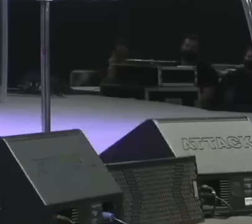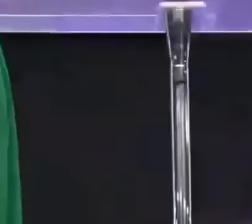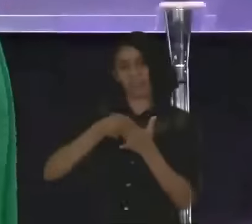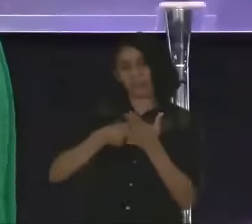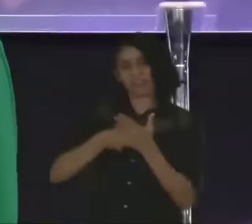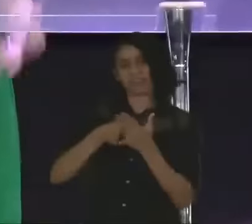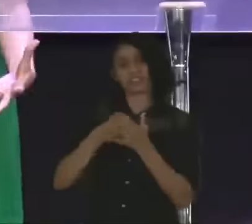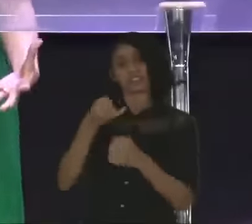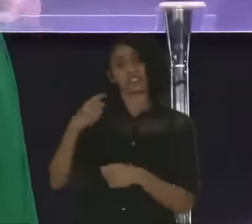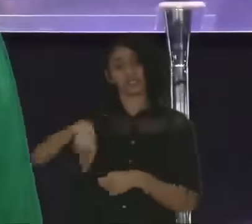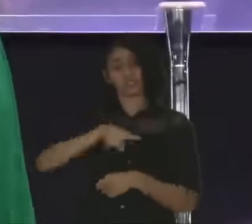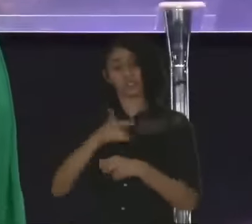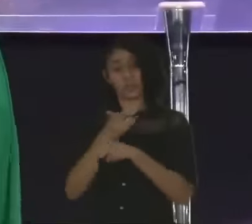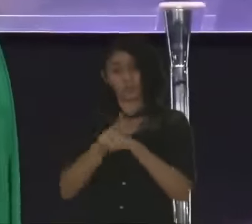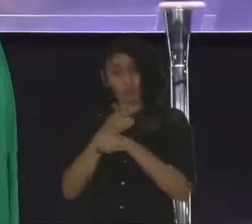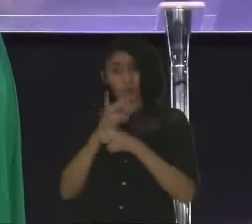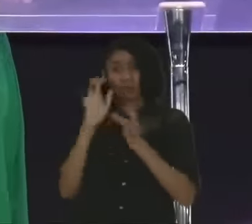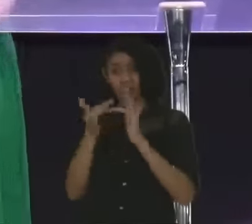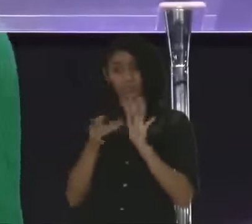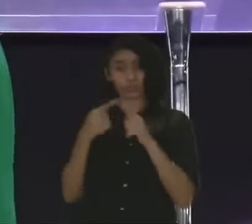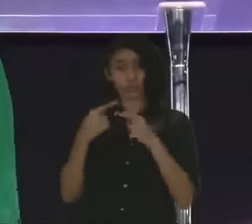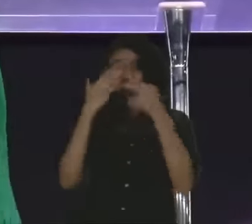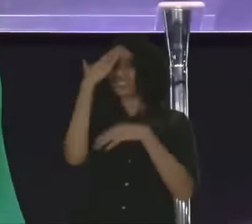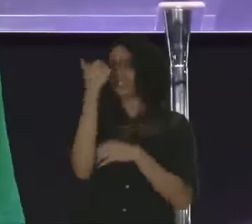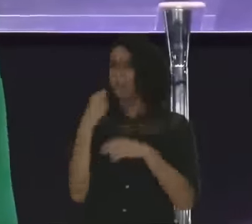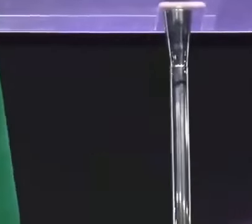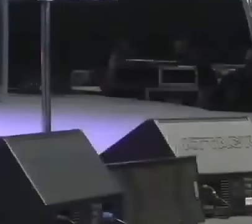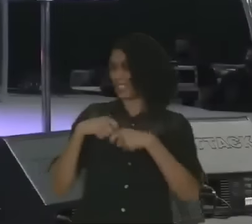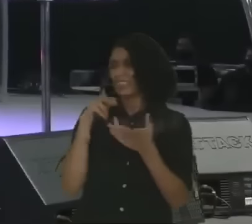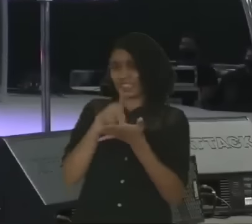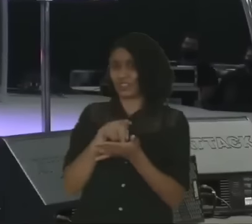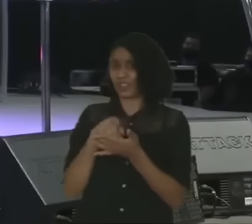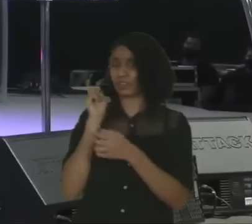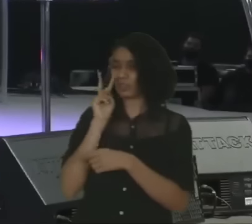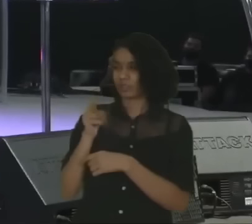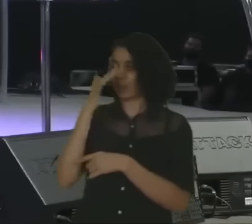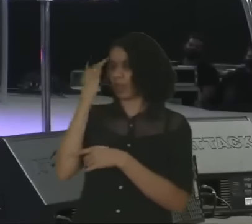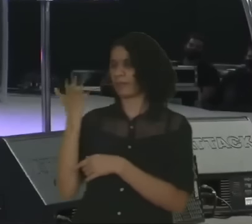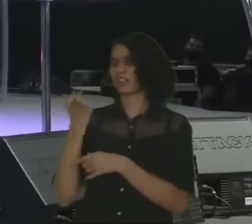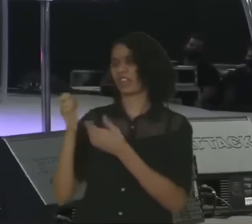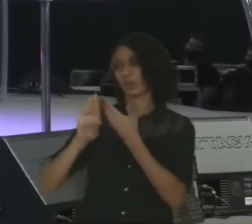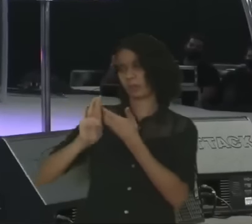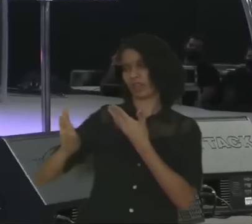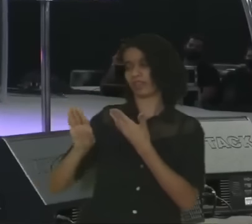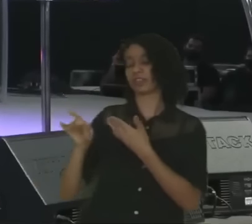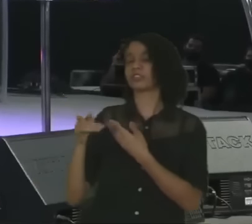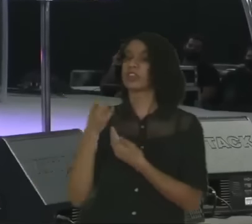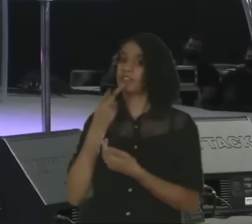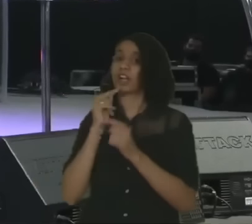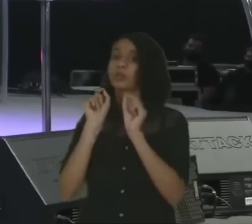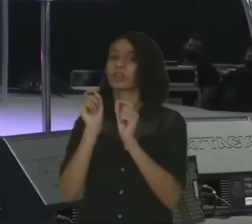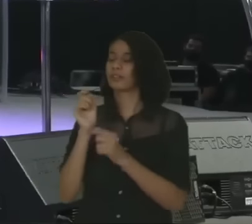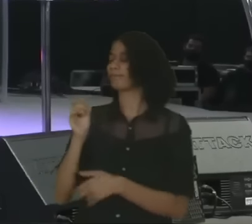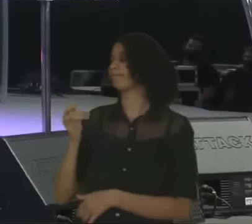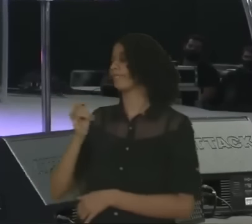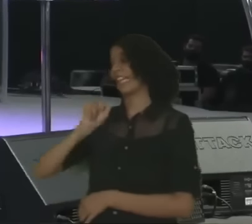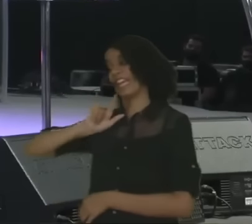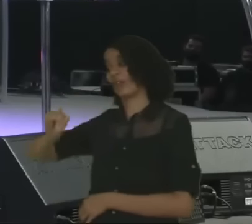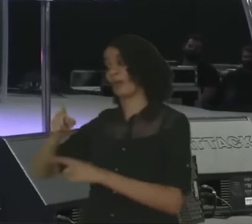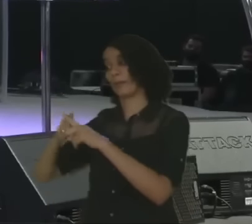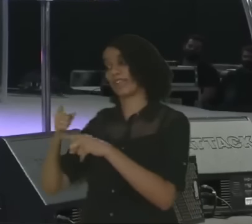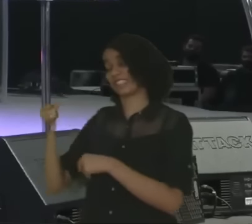porque você sabe que precisa dele de verdade você olha para a pessoa que tá tentando te tirar do caminho Diga te amo meu querido mas se você vai me atrapalhar